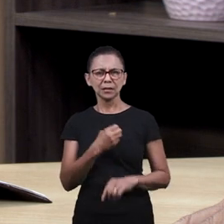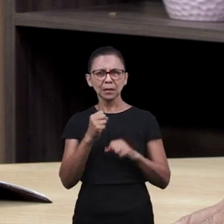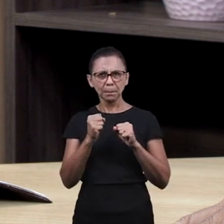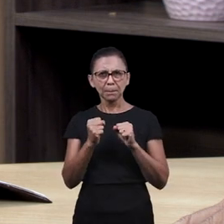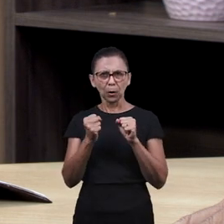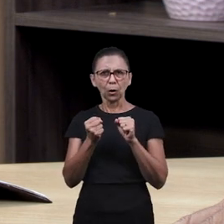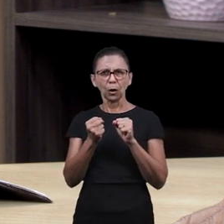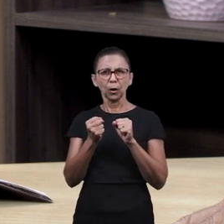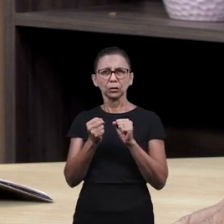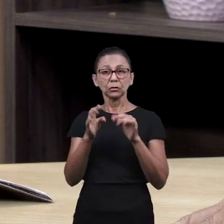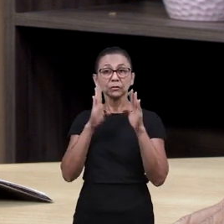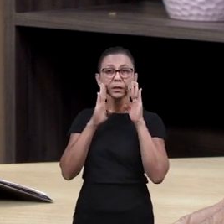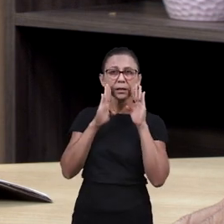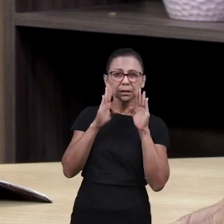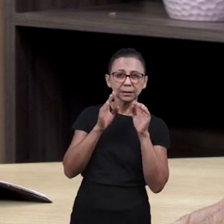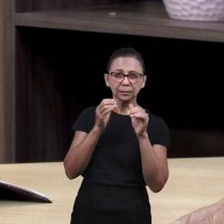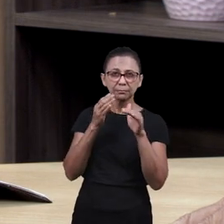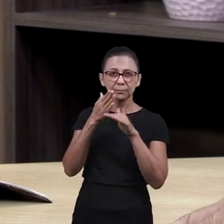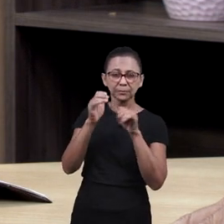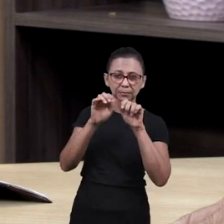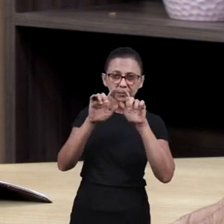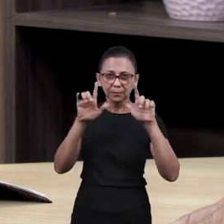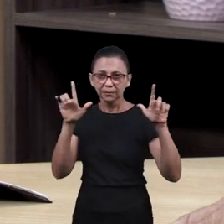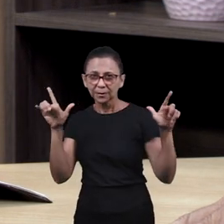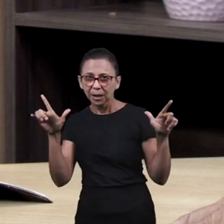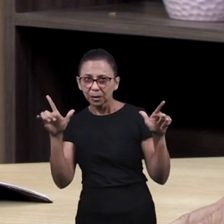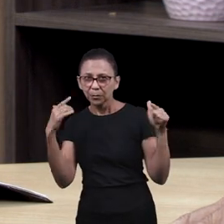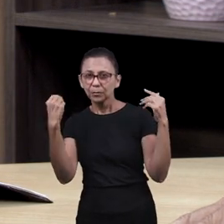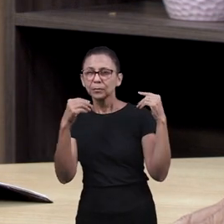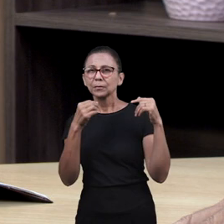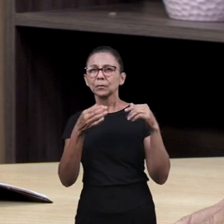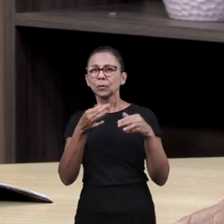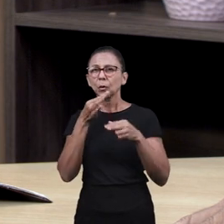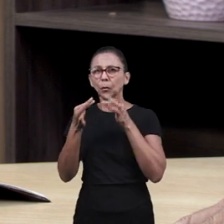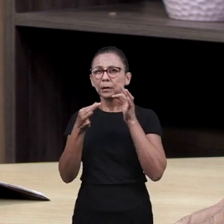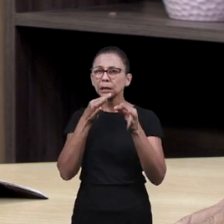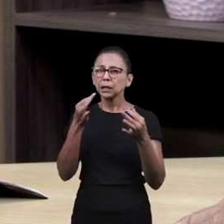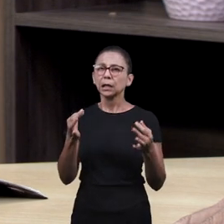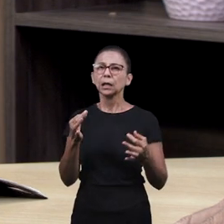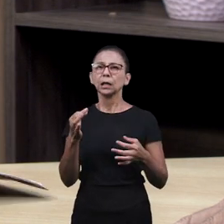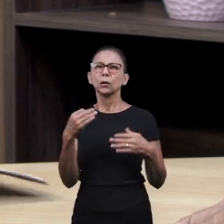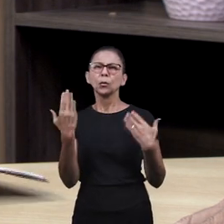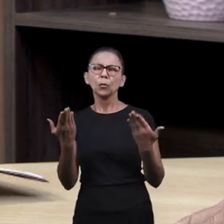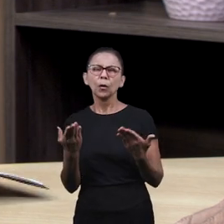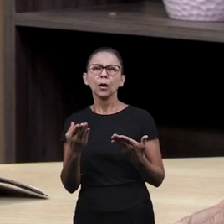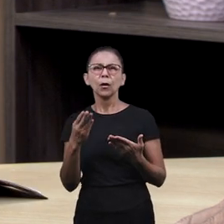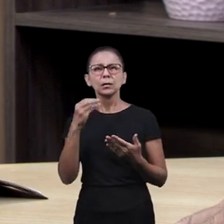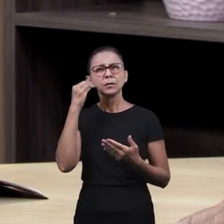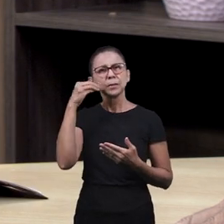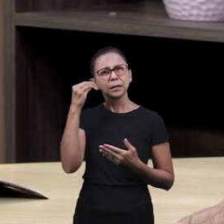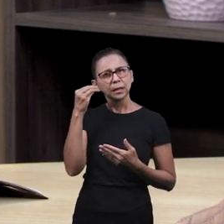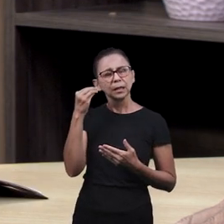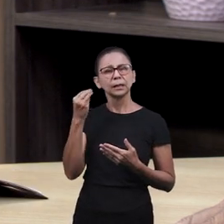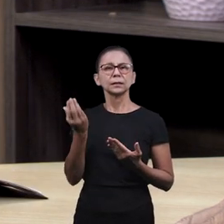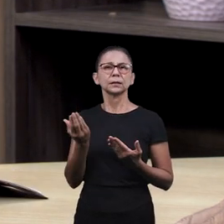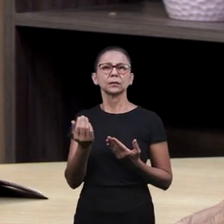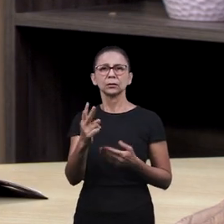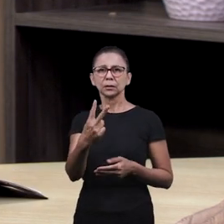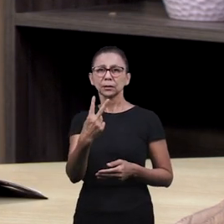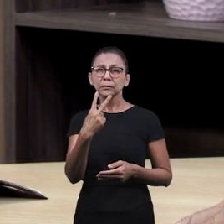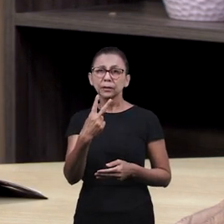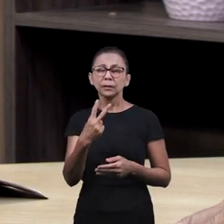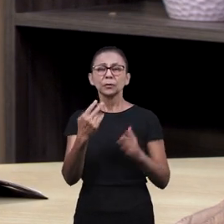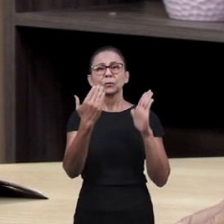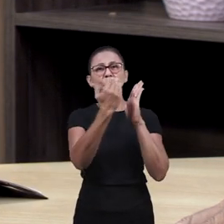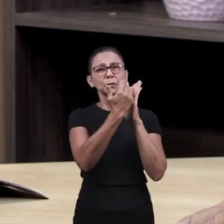pode entrar lá no nosso Facebook, se você quiser, colocar ali o seu comentário, falar sobre a importância do programa na sua vida, as experiências que você tem